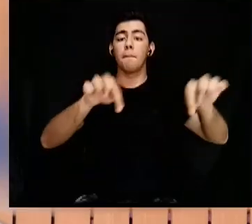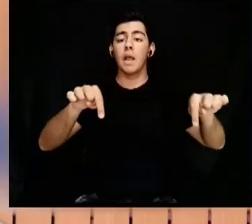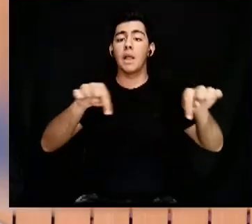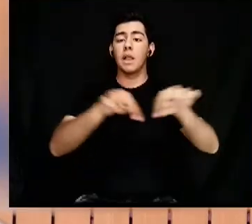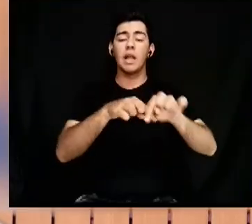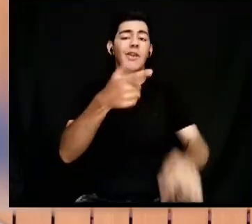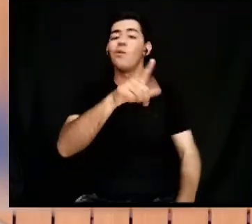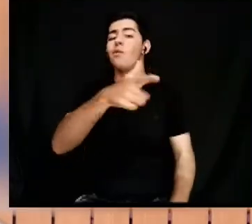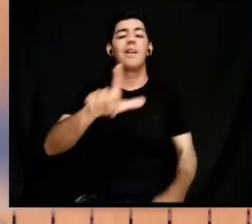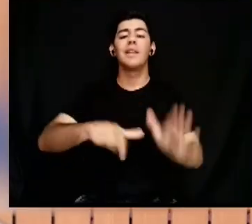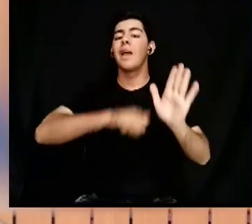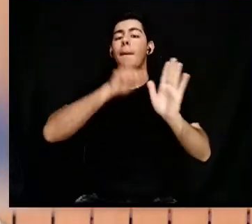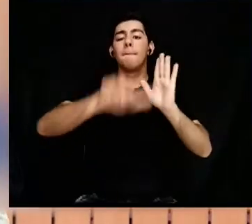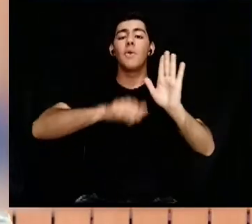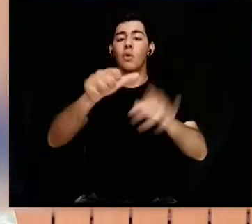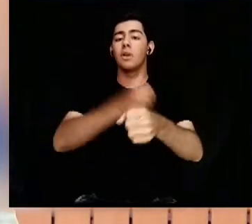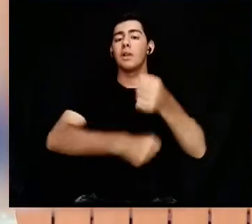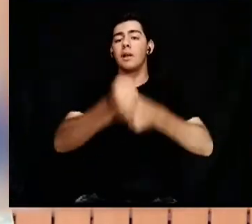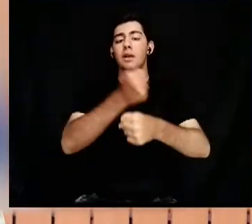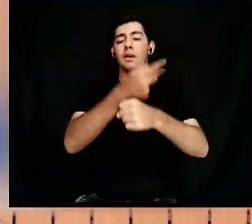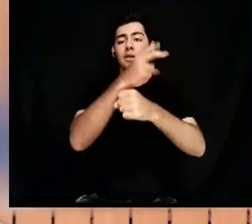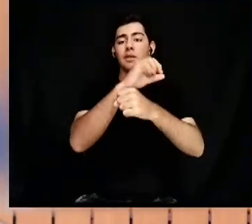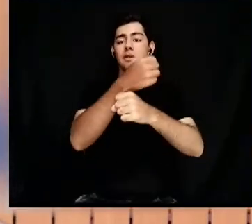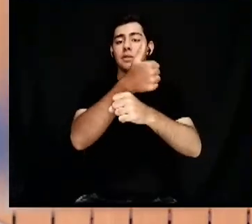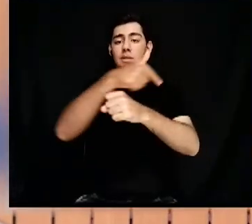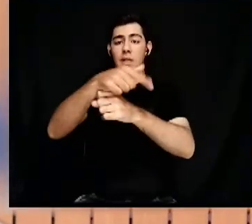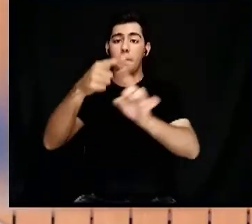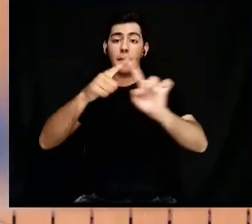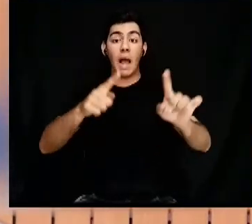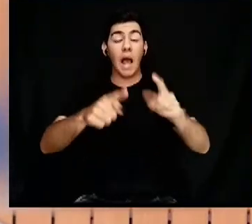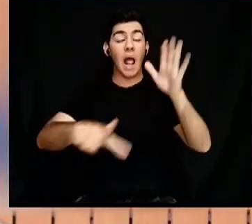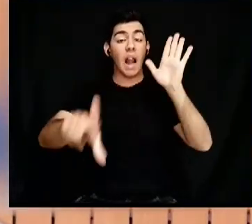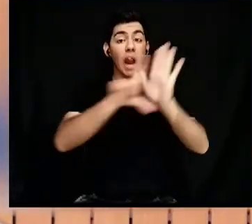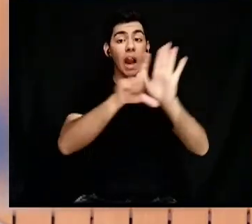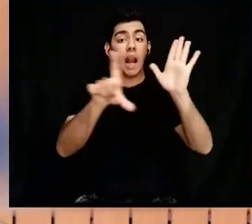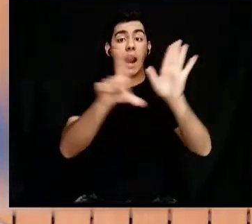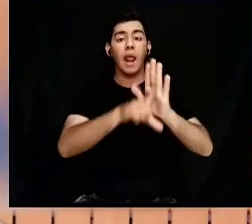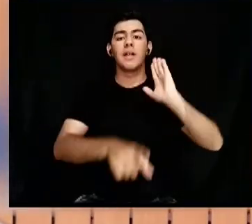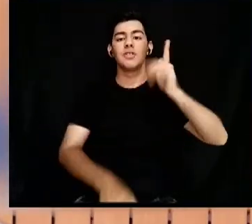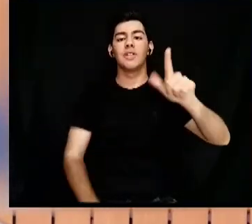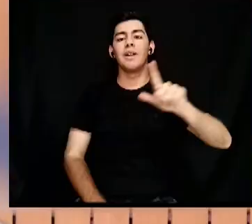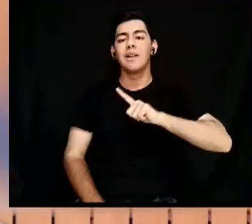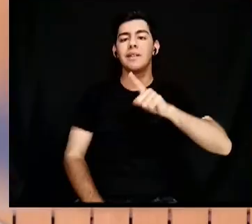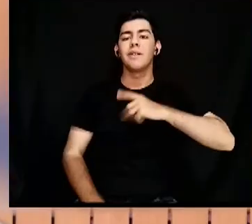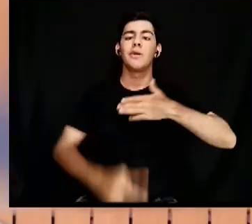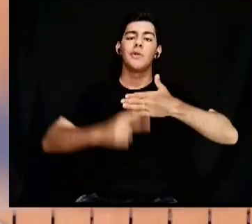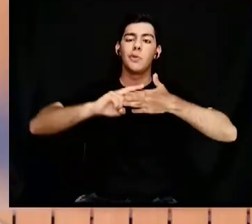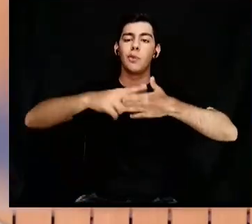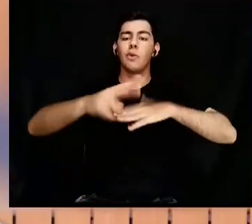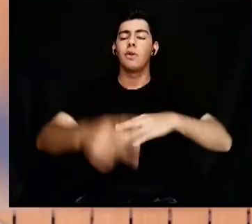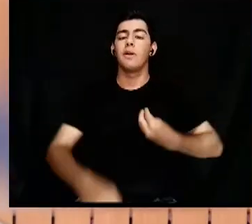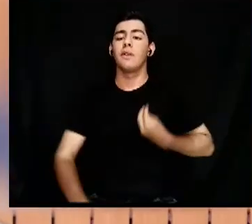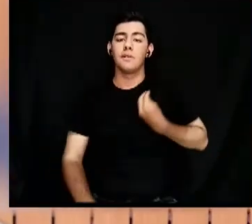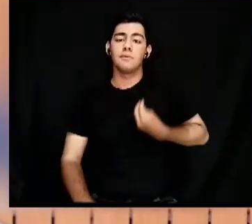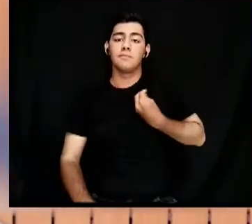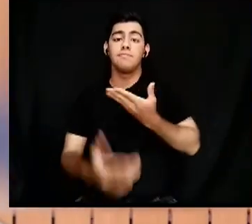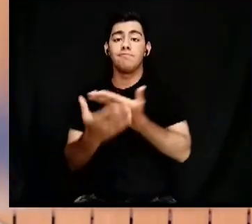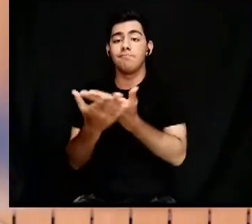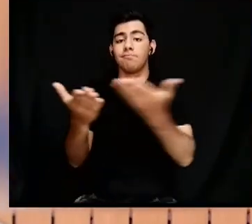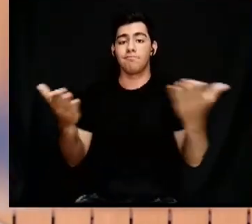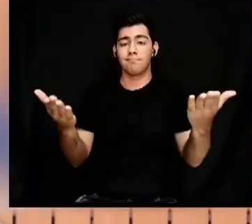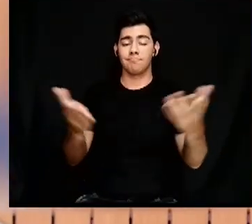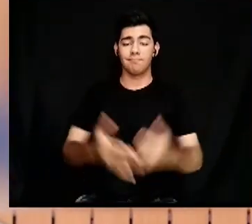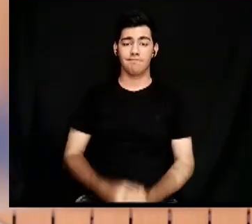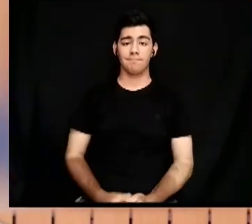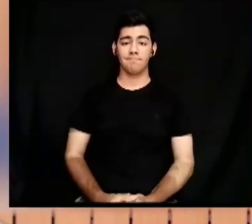de 2017, mas a lei de 2017 já tem um impacto na vida das pessoas. Então, é um projeto, a